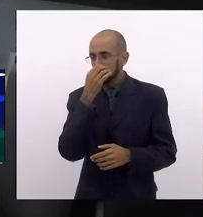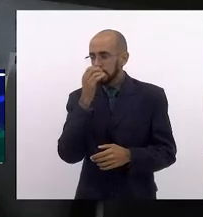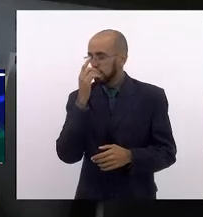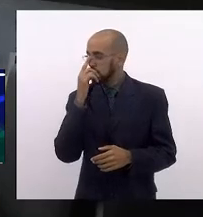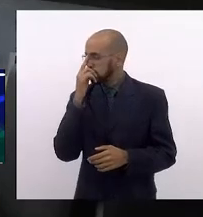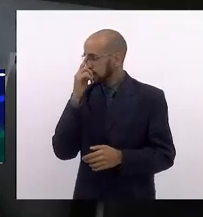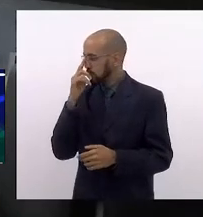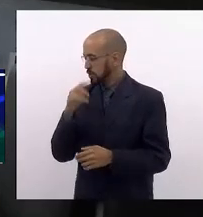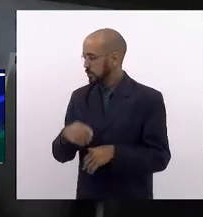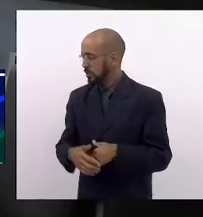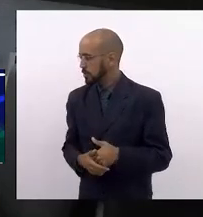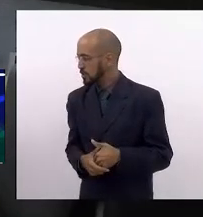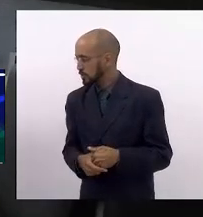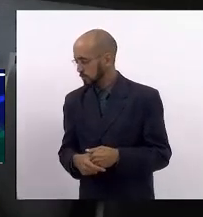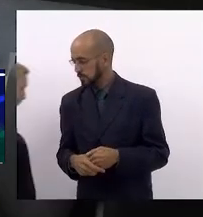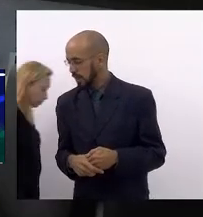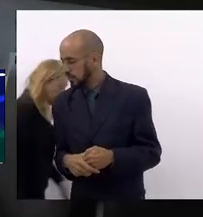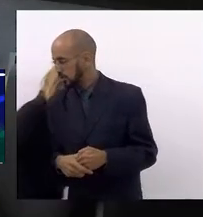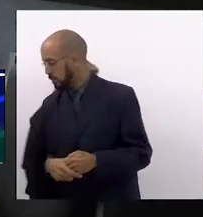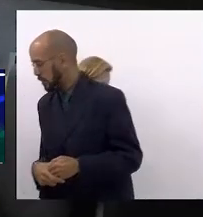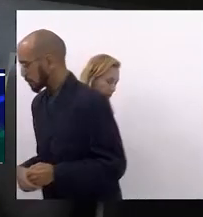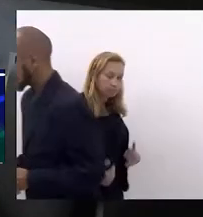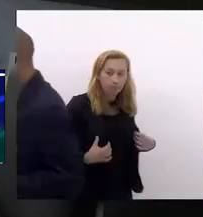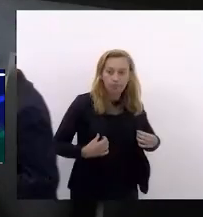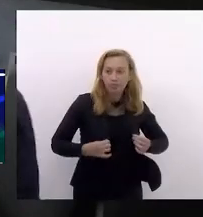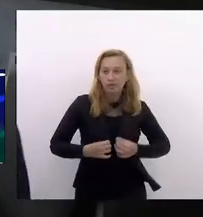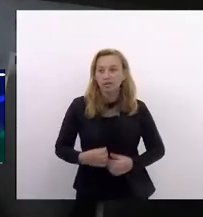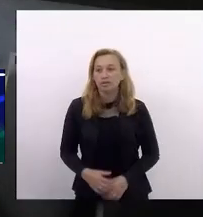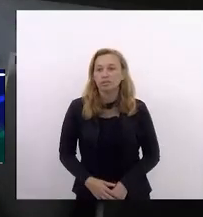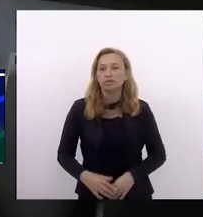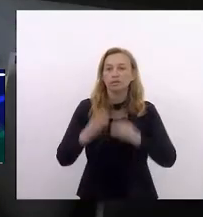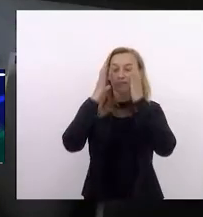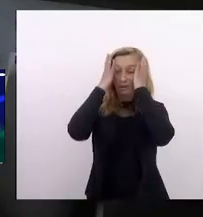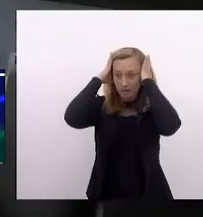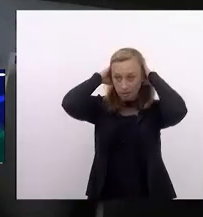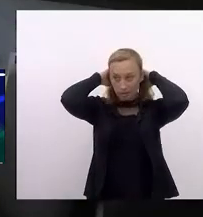E aí E aí